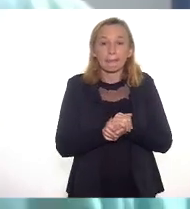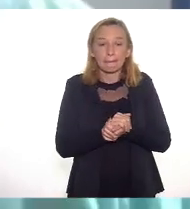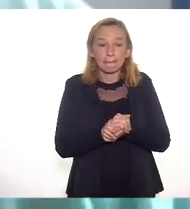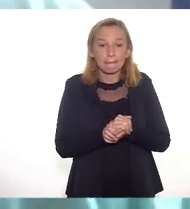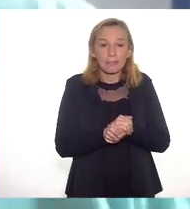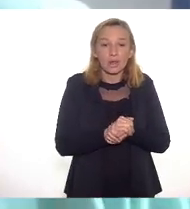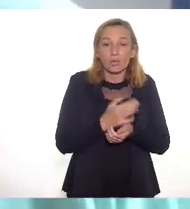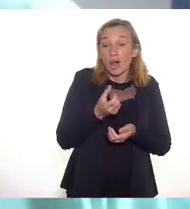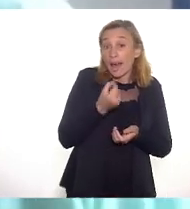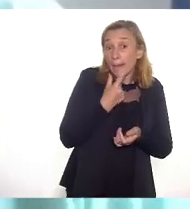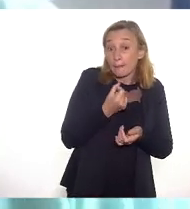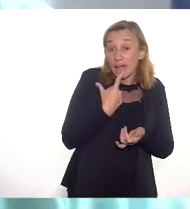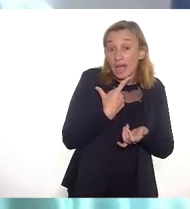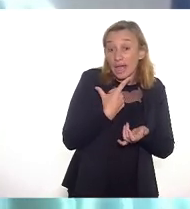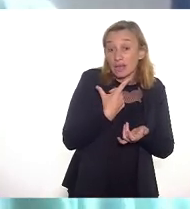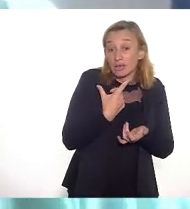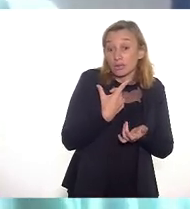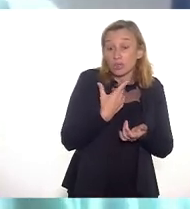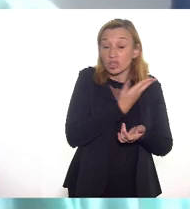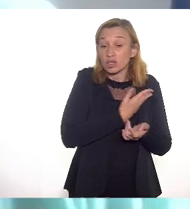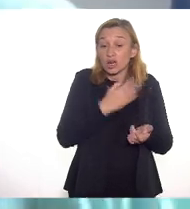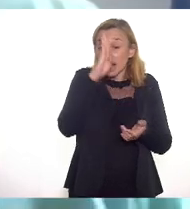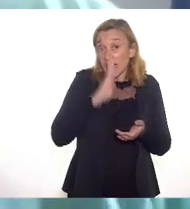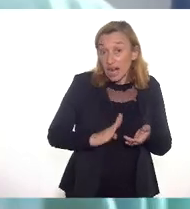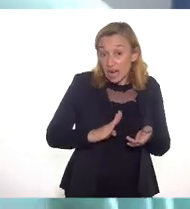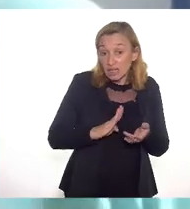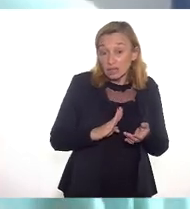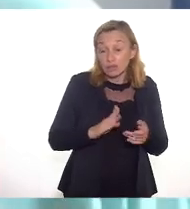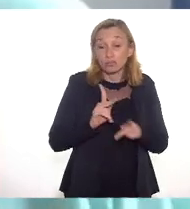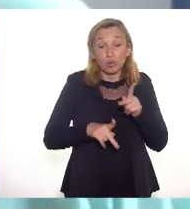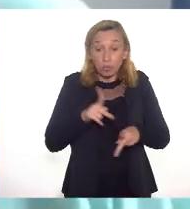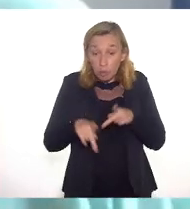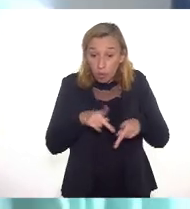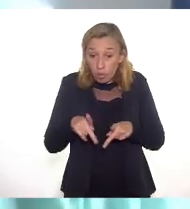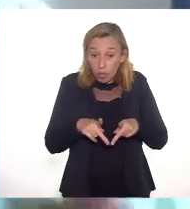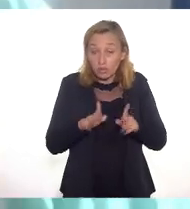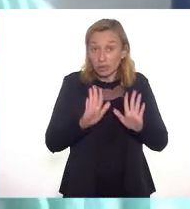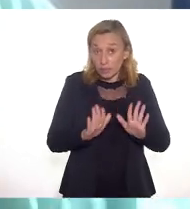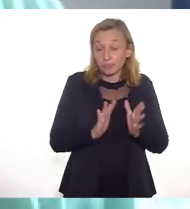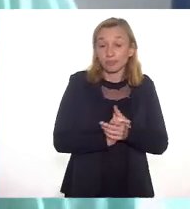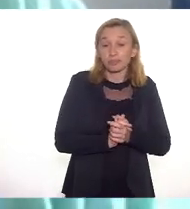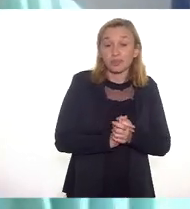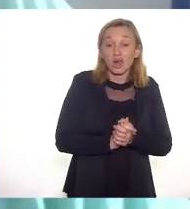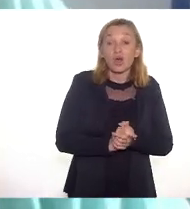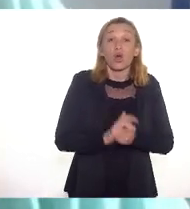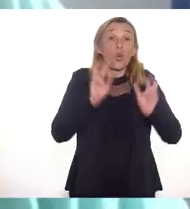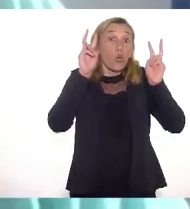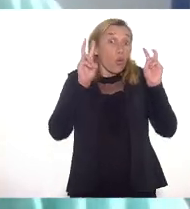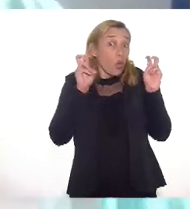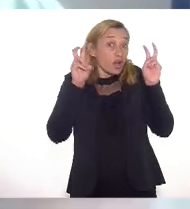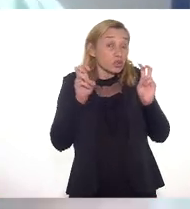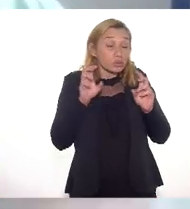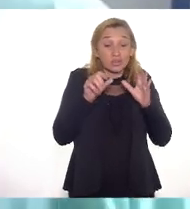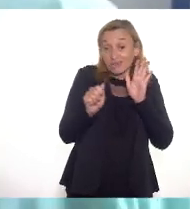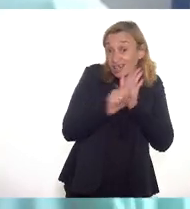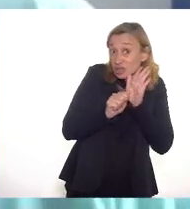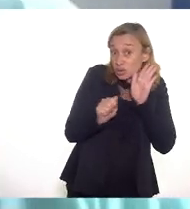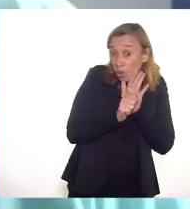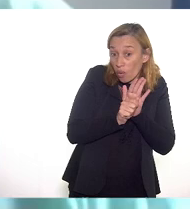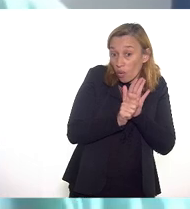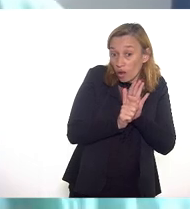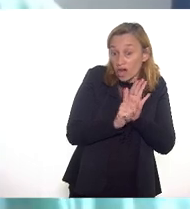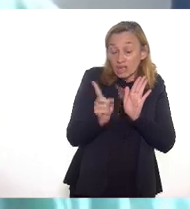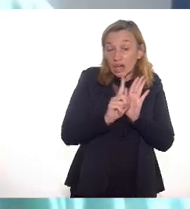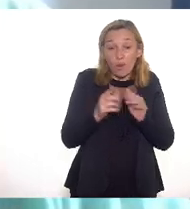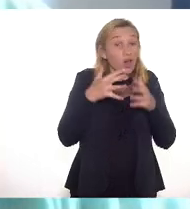Como remédio gratuito para a população, tantas requisições judiciais. A questão da cannabis não se